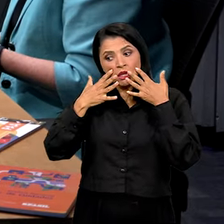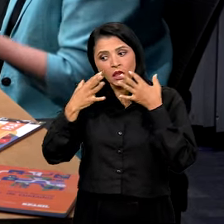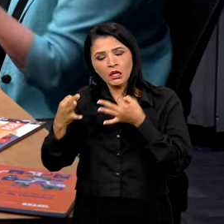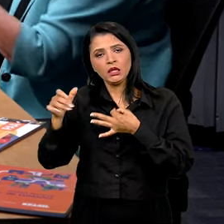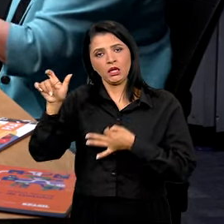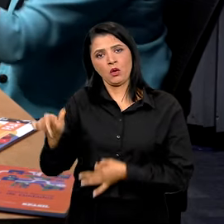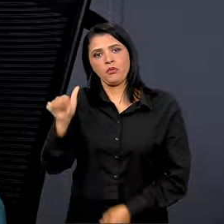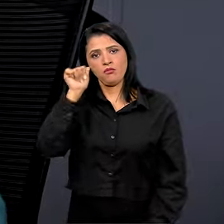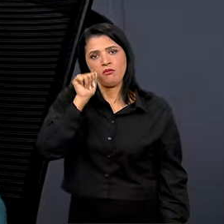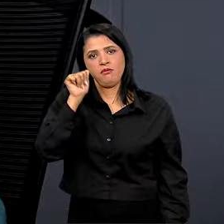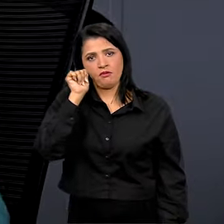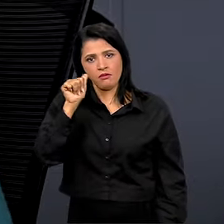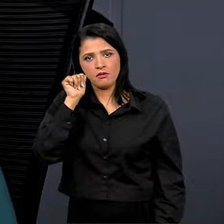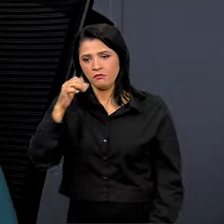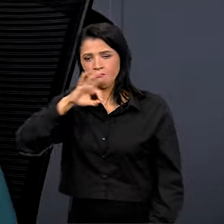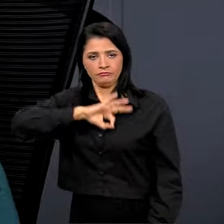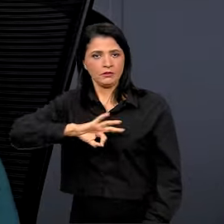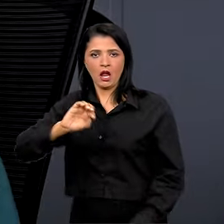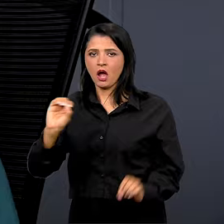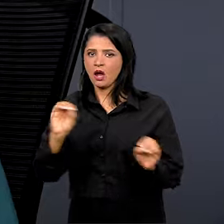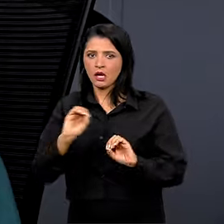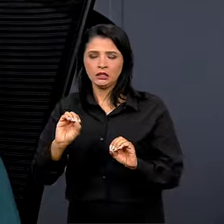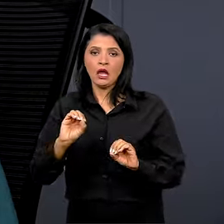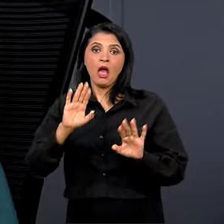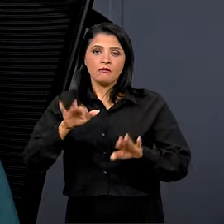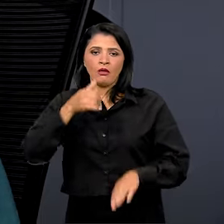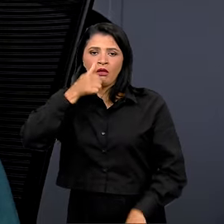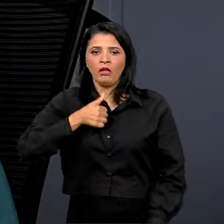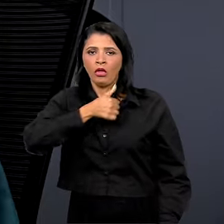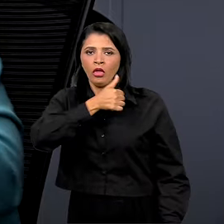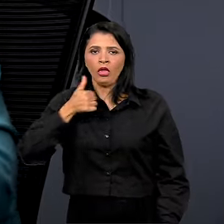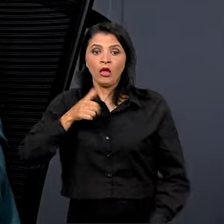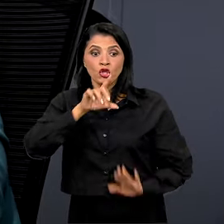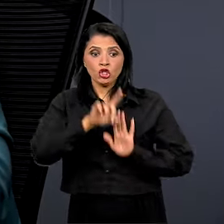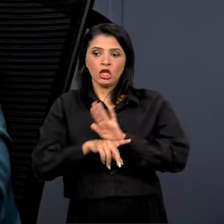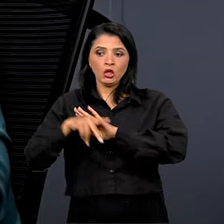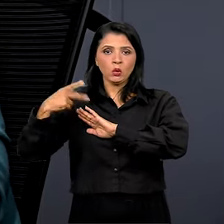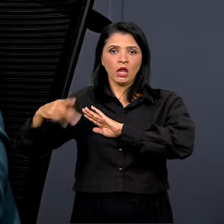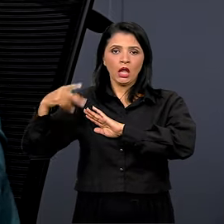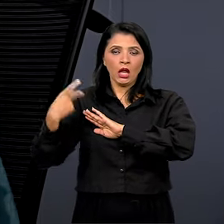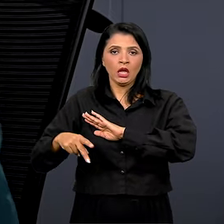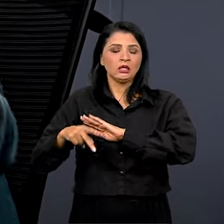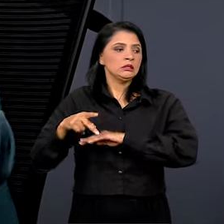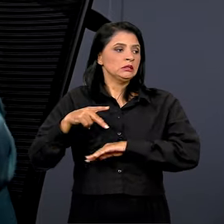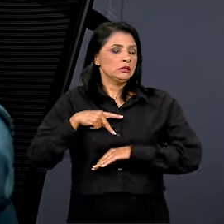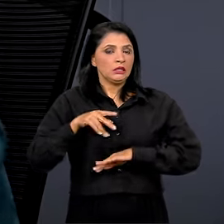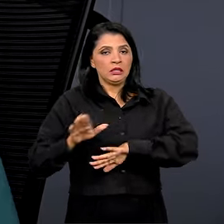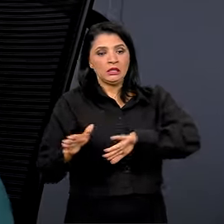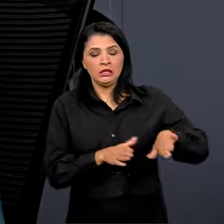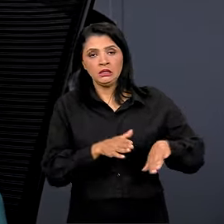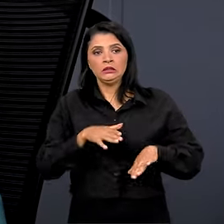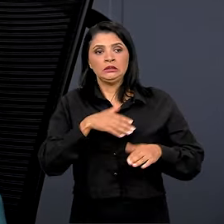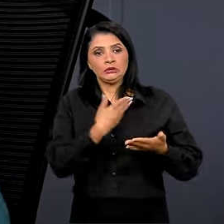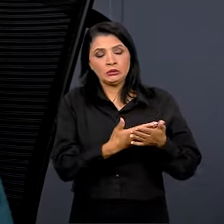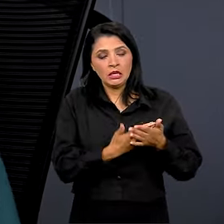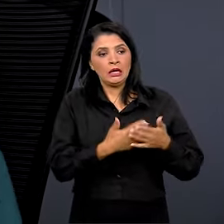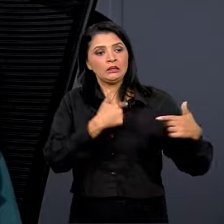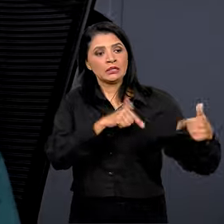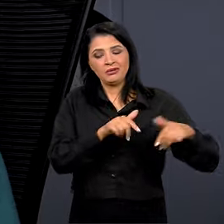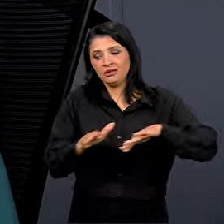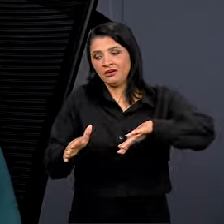mulheres porque justamente muitas vezes elas estão sacrificando os seus direitos ao trabalho ao estudo